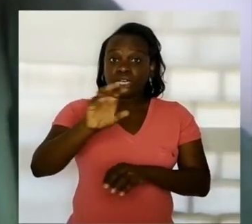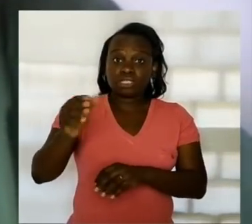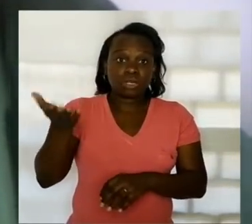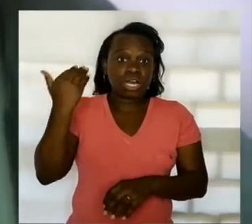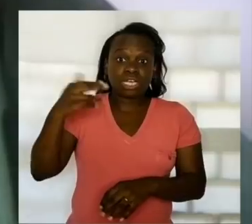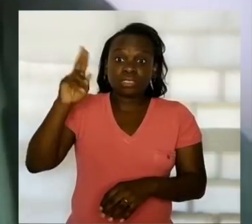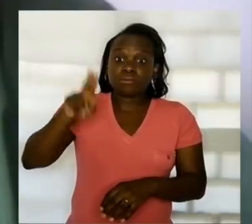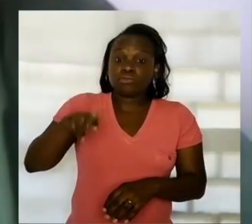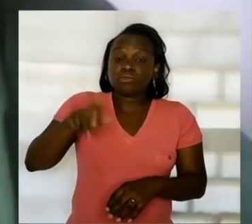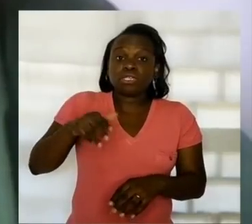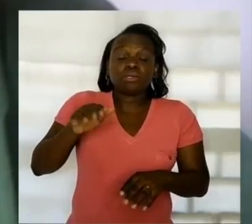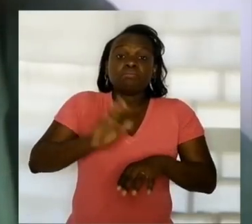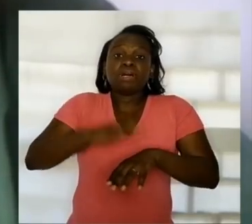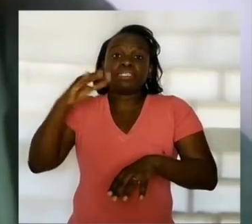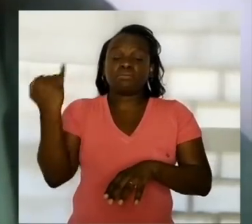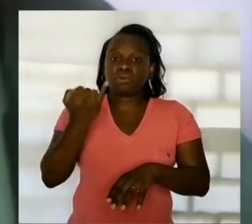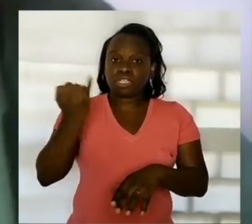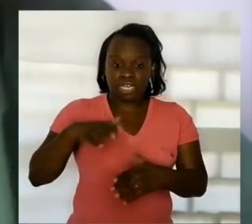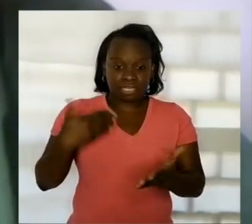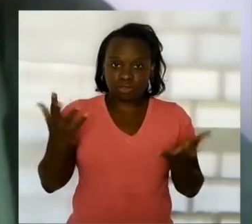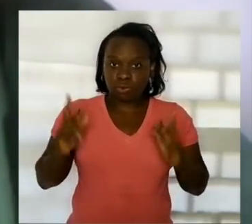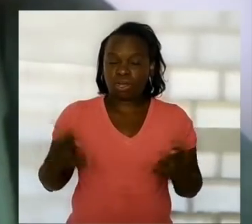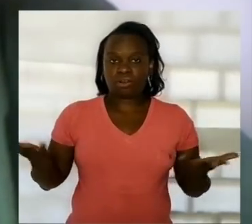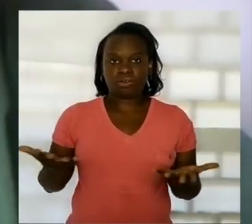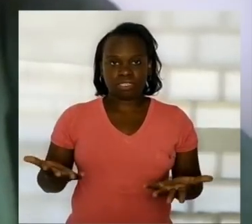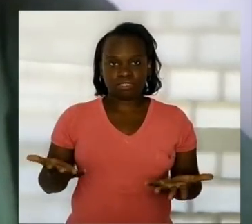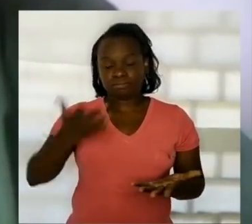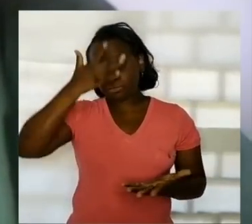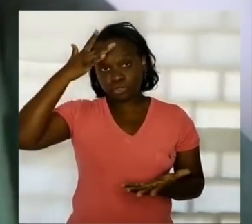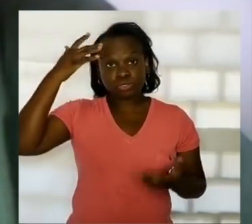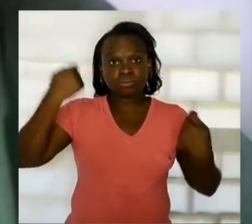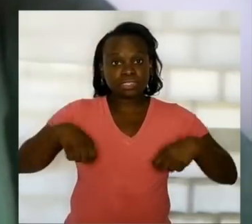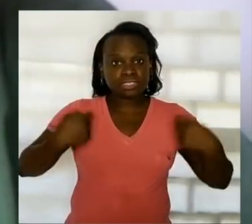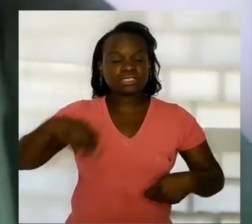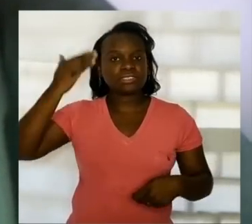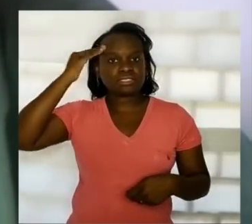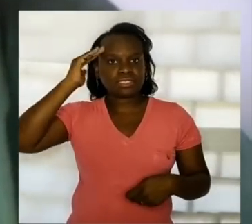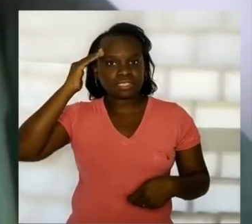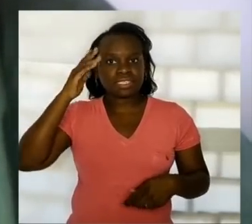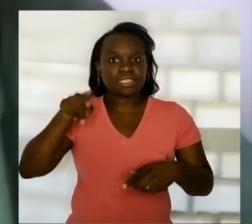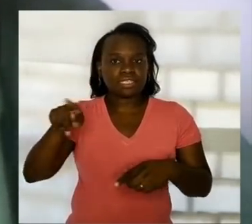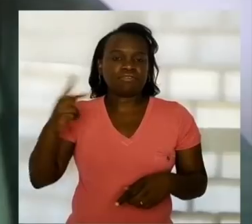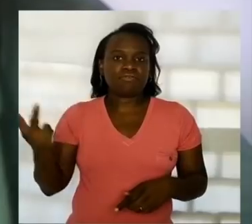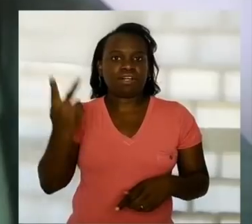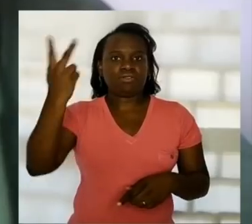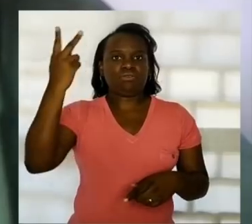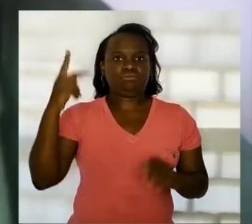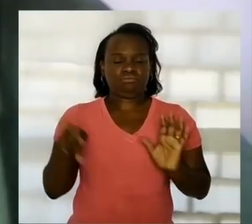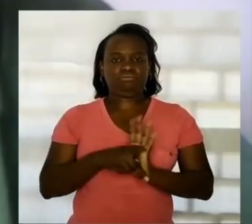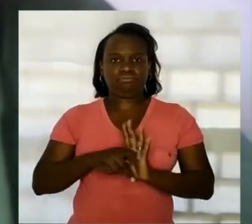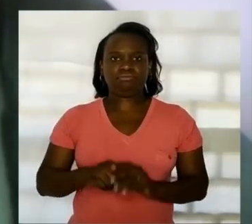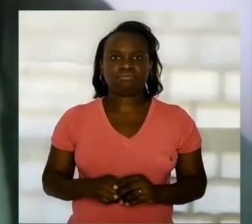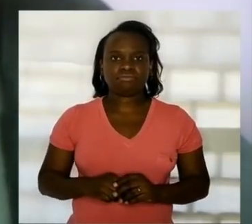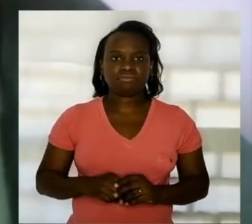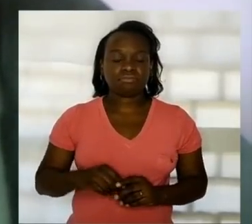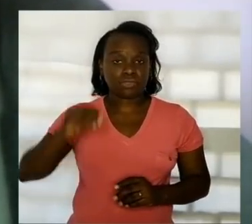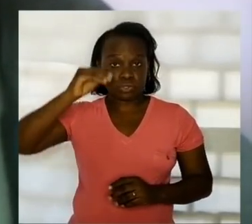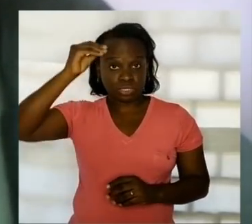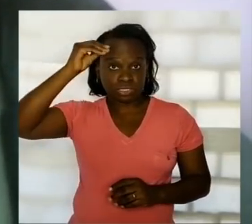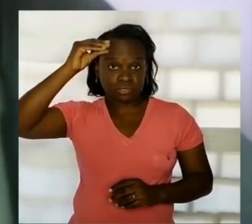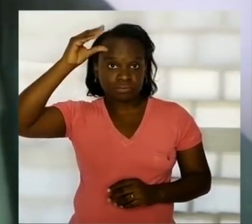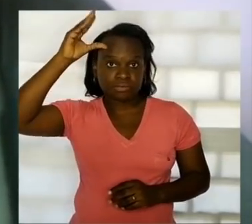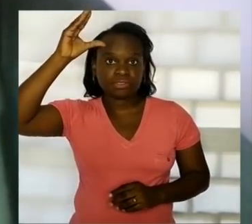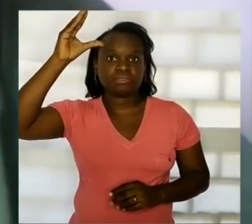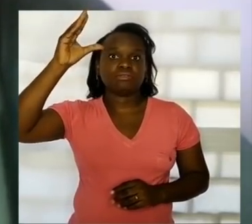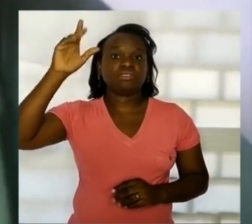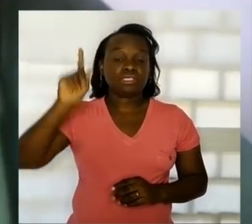Nunca a educação foi tão importante como nesse momento. As pessoas têm que entender esse seu valor intrínseco.